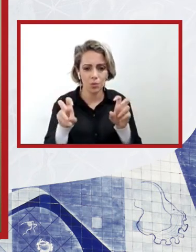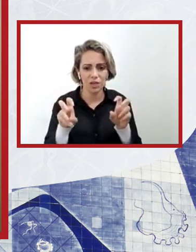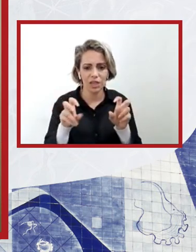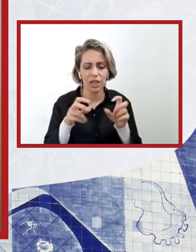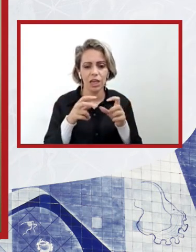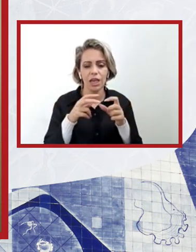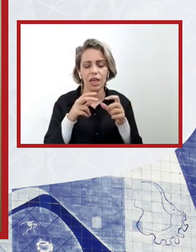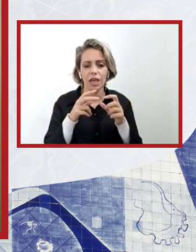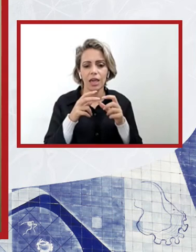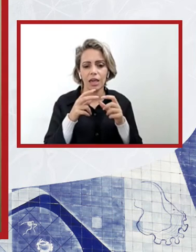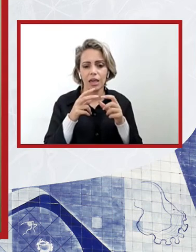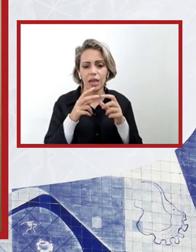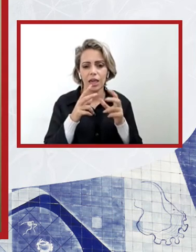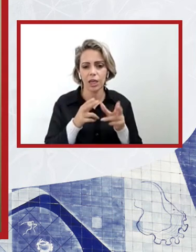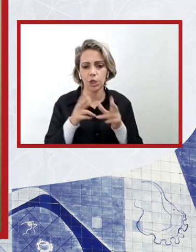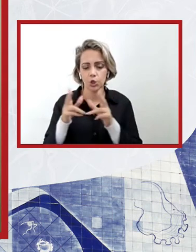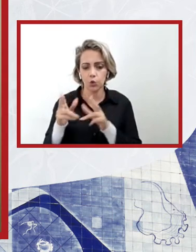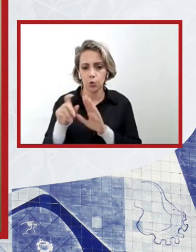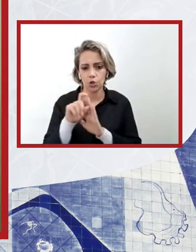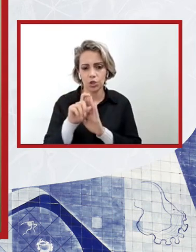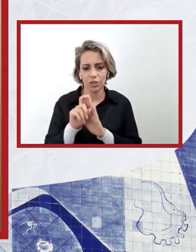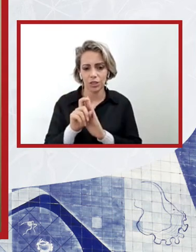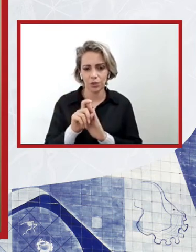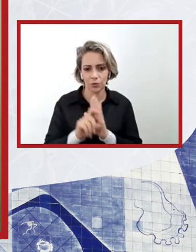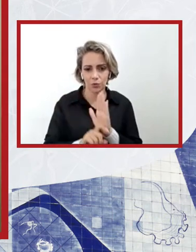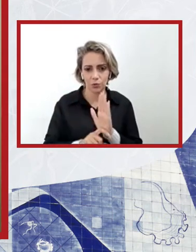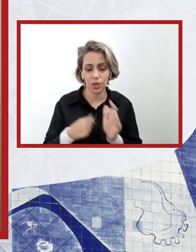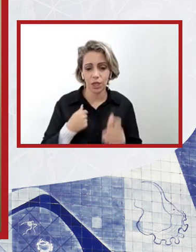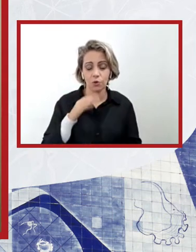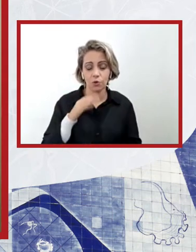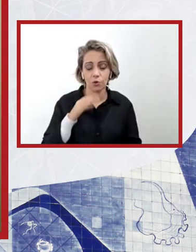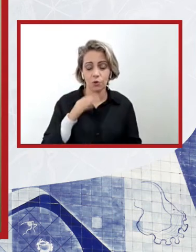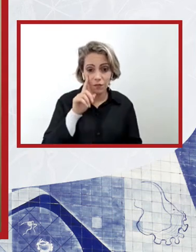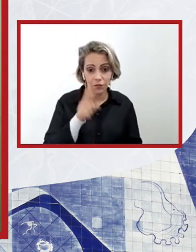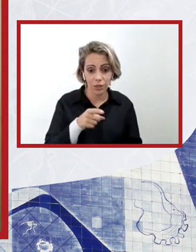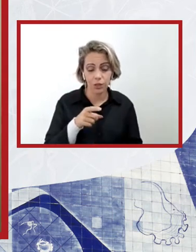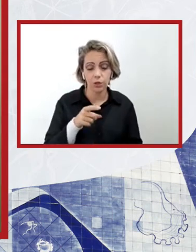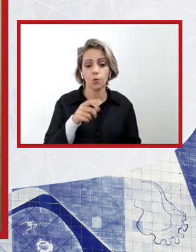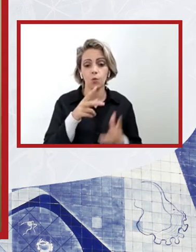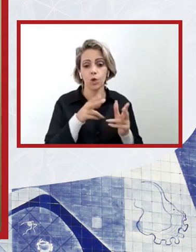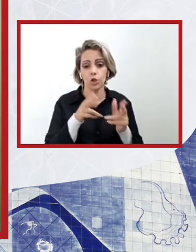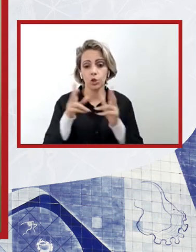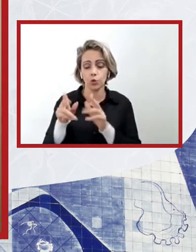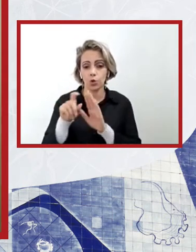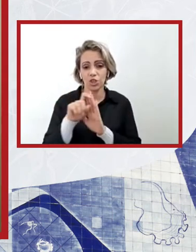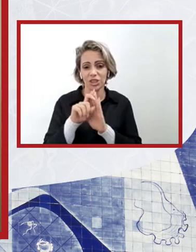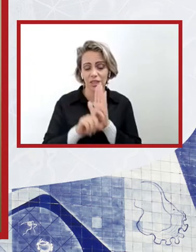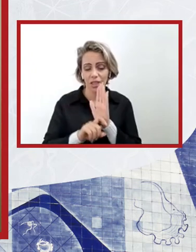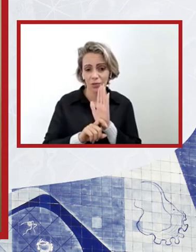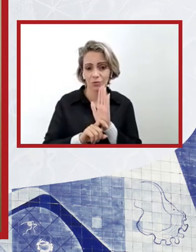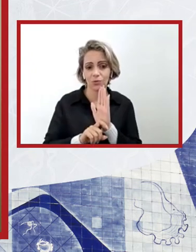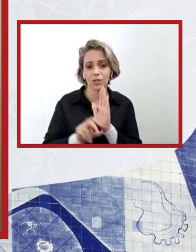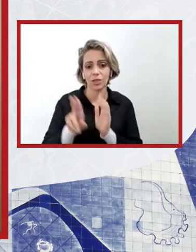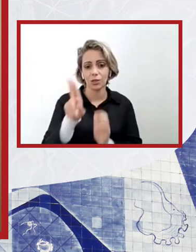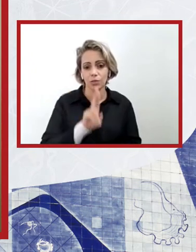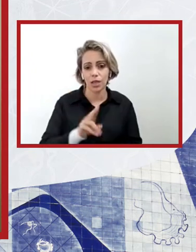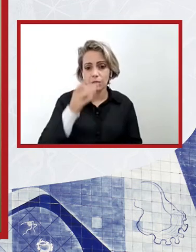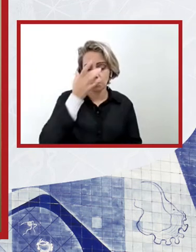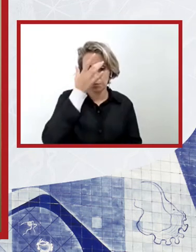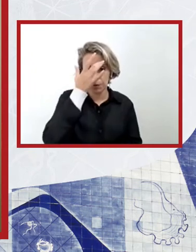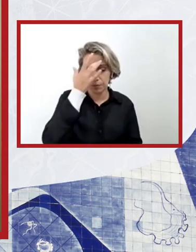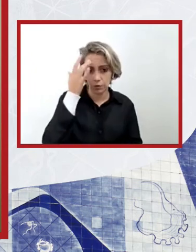vez o editor de texto do DOSVOX sendo usado com surdo cego. Né? O DOSVOX ligado numa linha Braille,